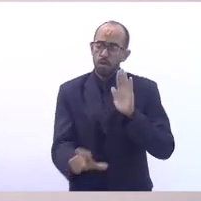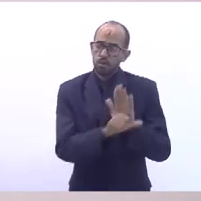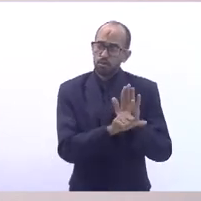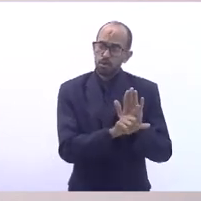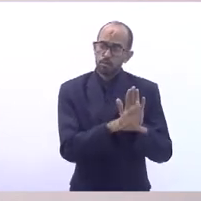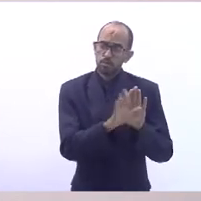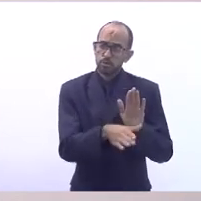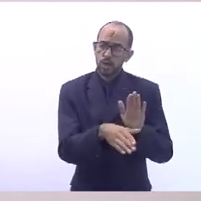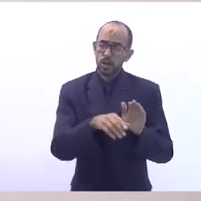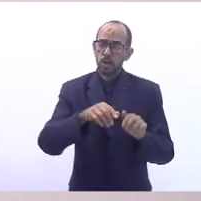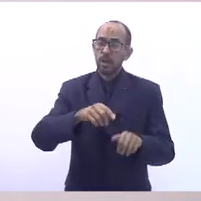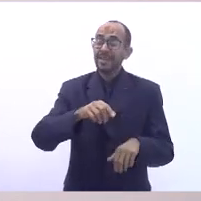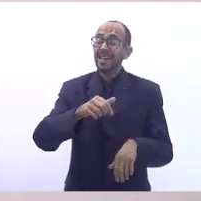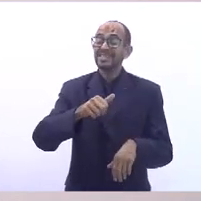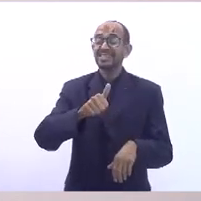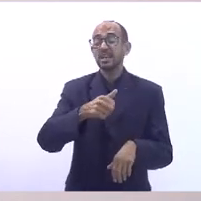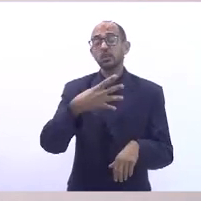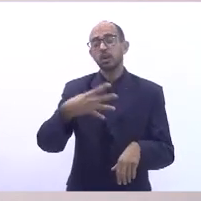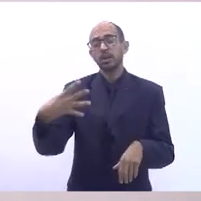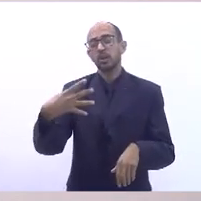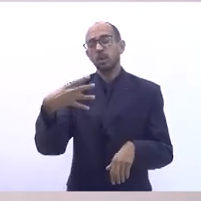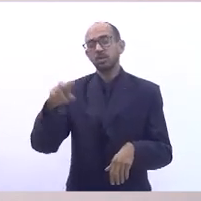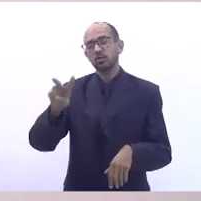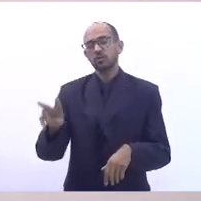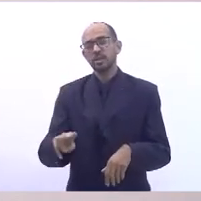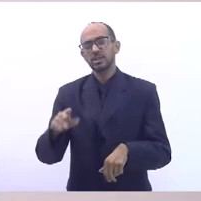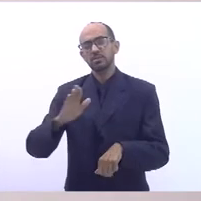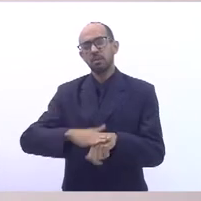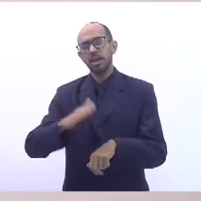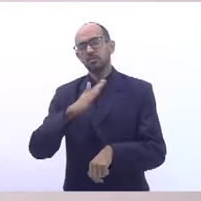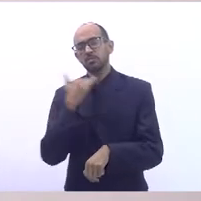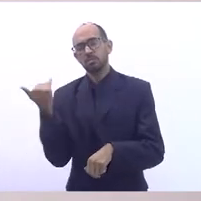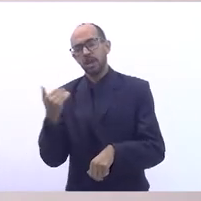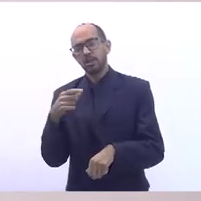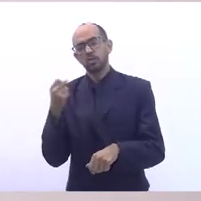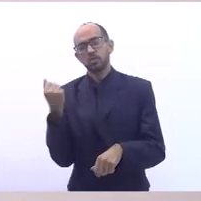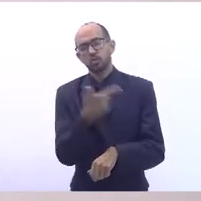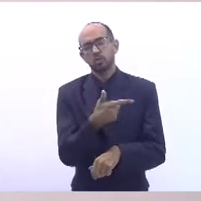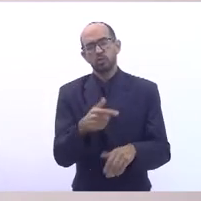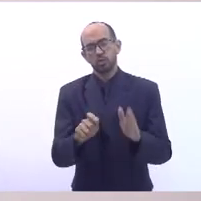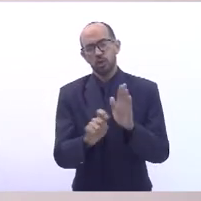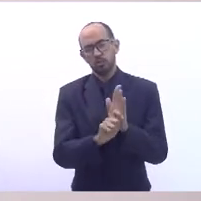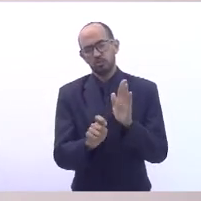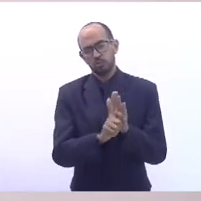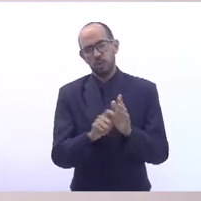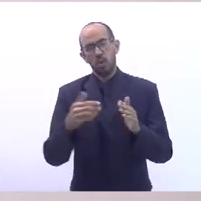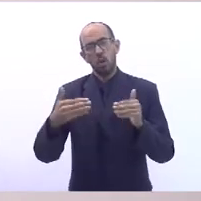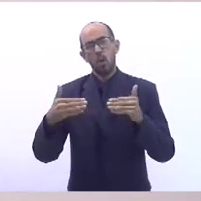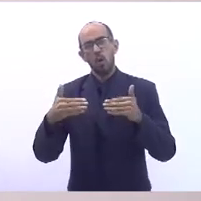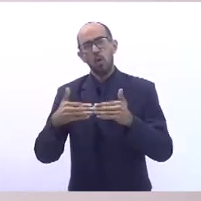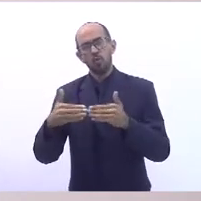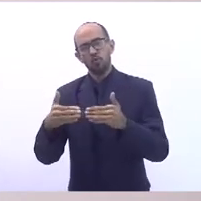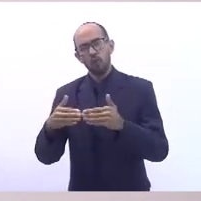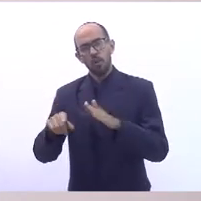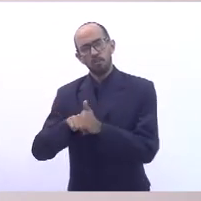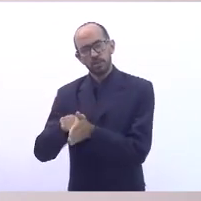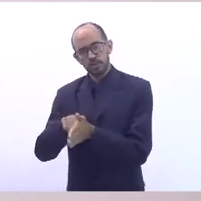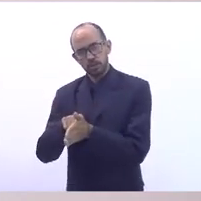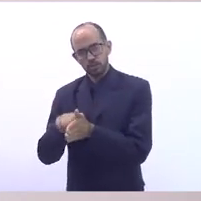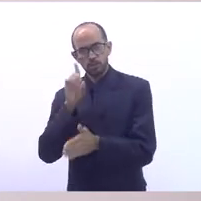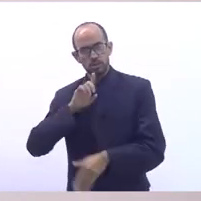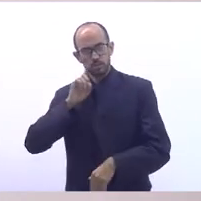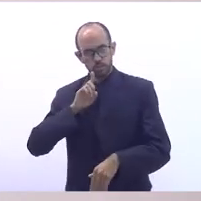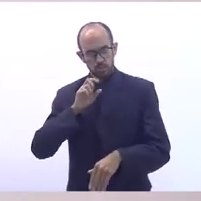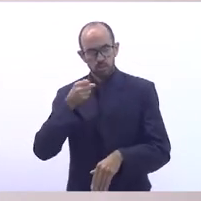quase 144 vezes mais mortal do que a maconha de acordo com a pesquisa publicada nos Estados Unidos e esse a lei seca é